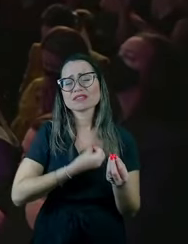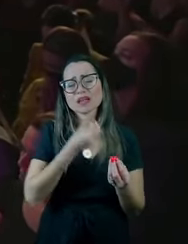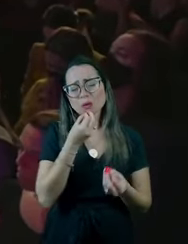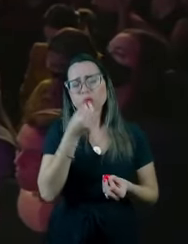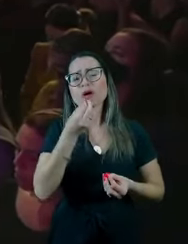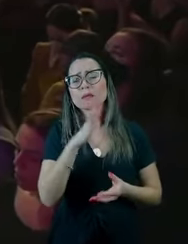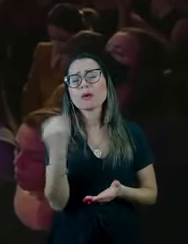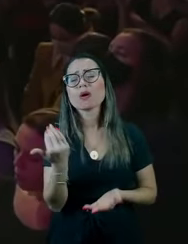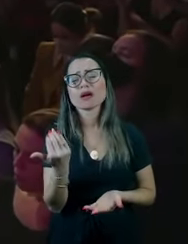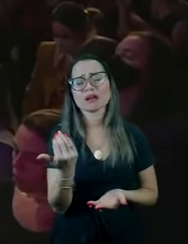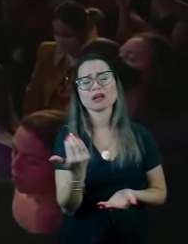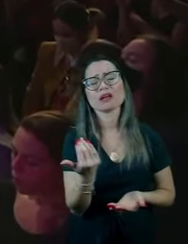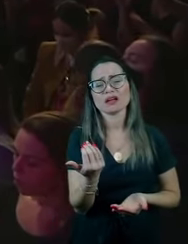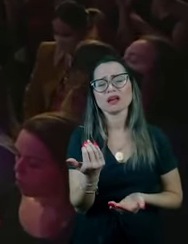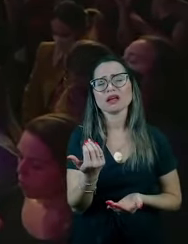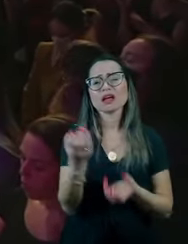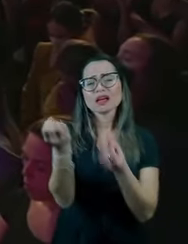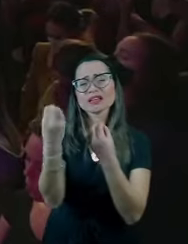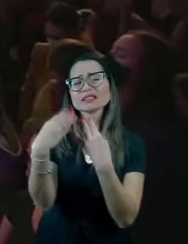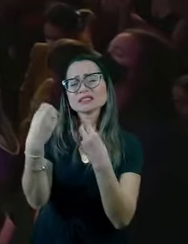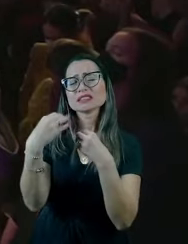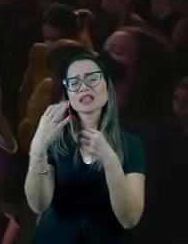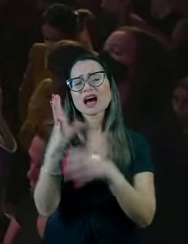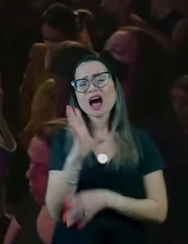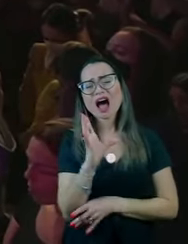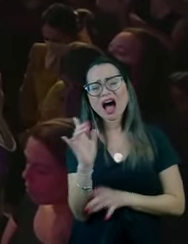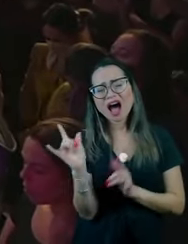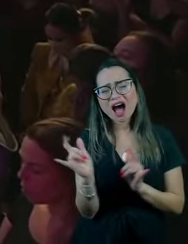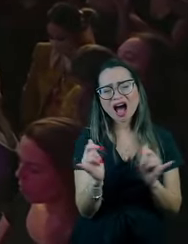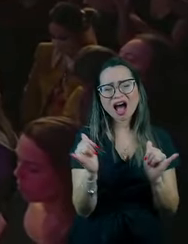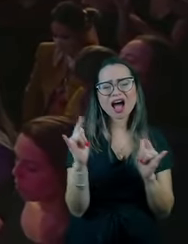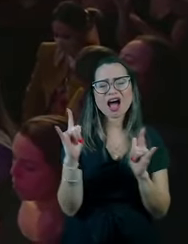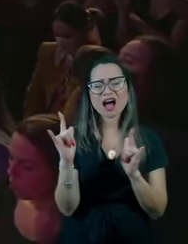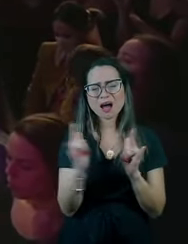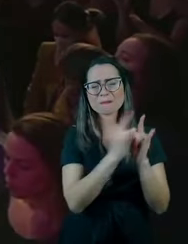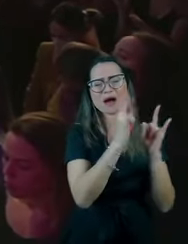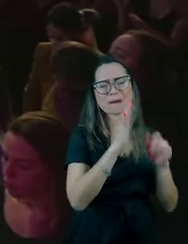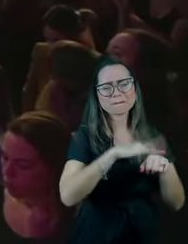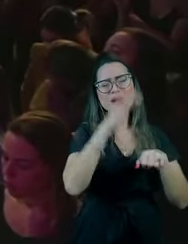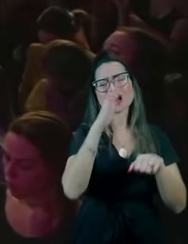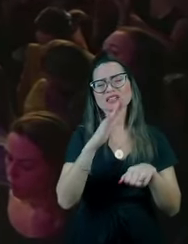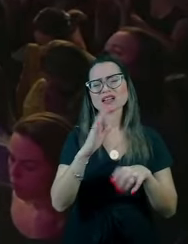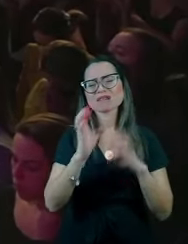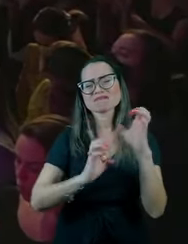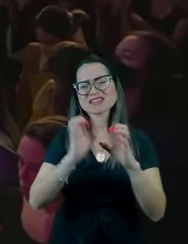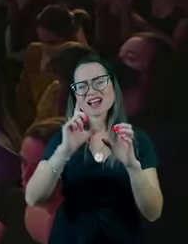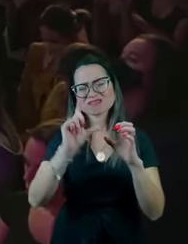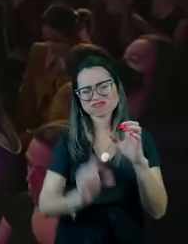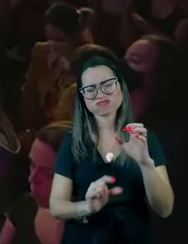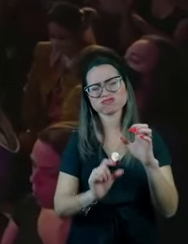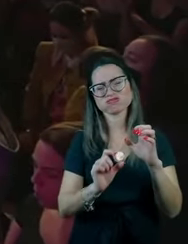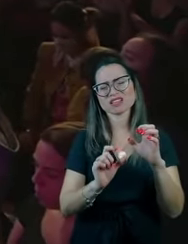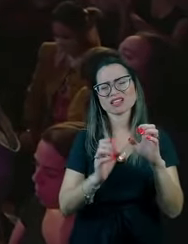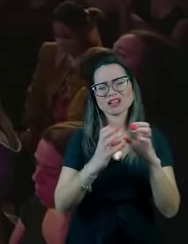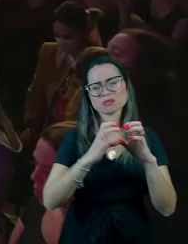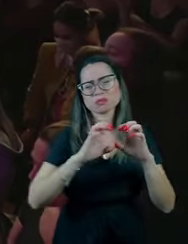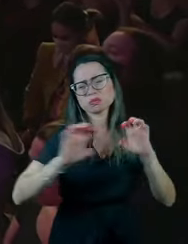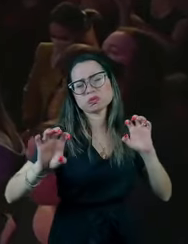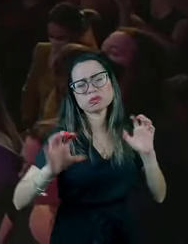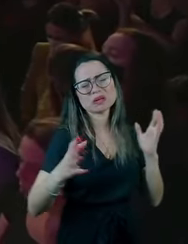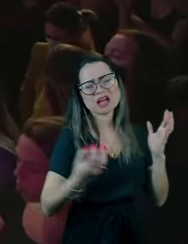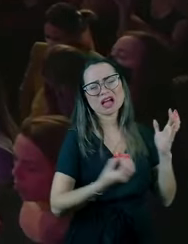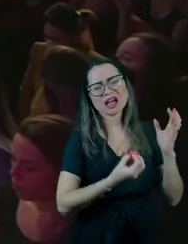mais, nos ensina, Senhor, a brigar menos. Nos ensina, Senhor, a deixar algumas coisas para lá e viver a